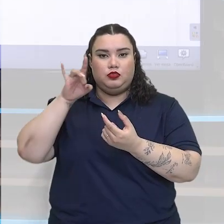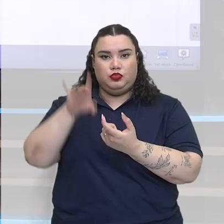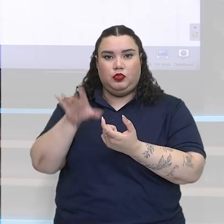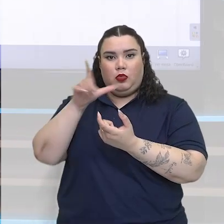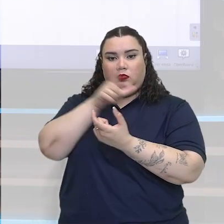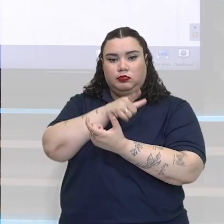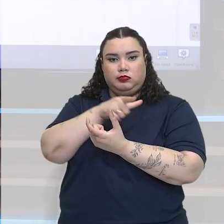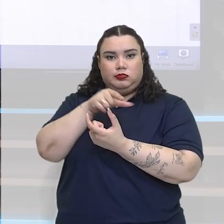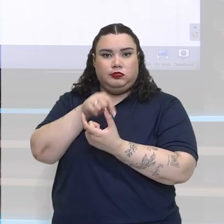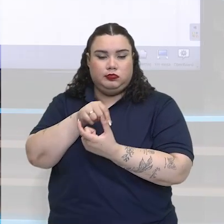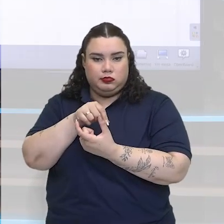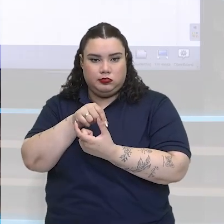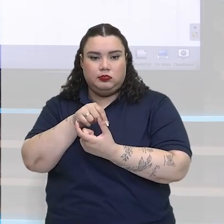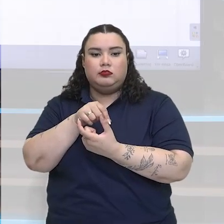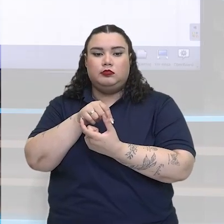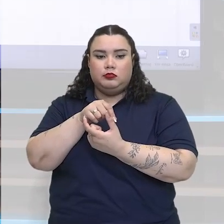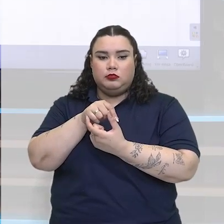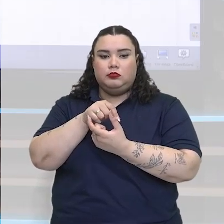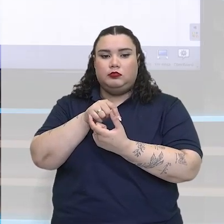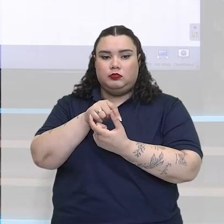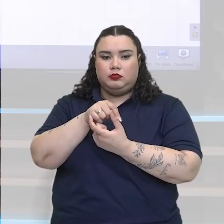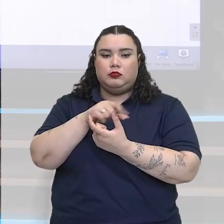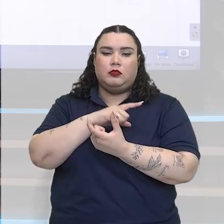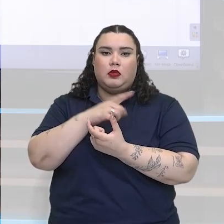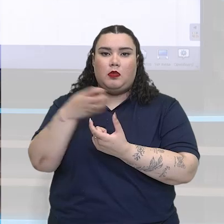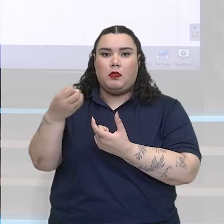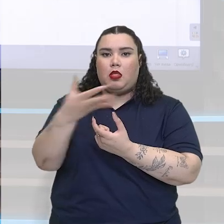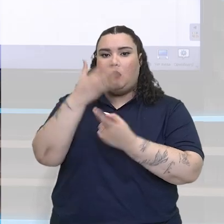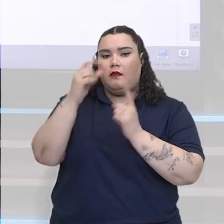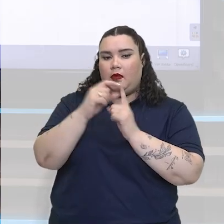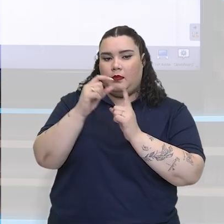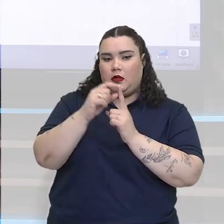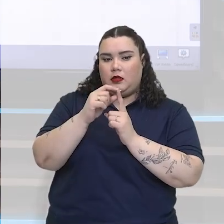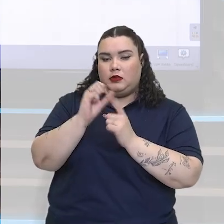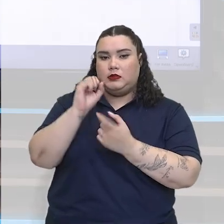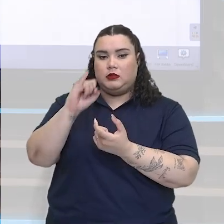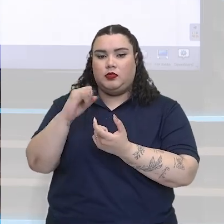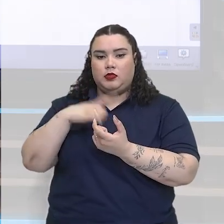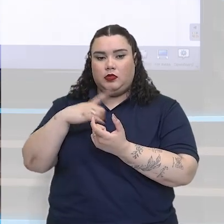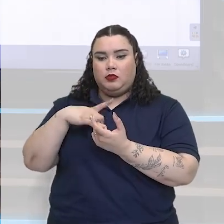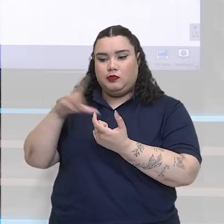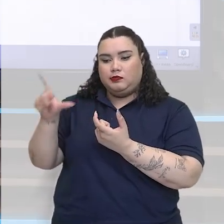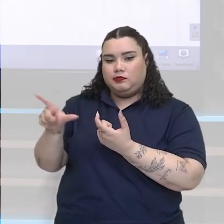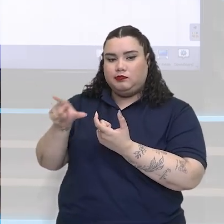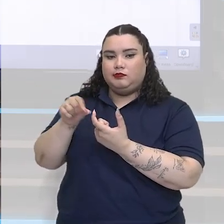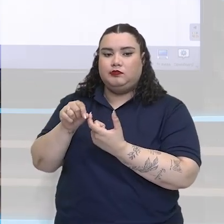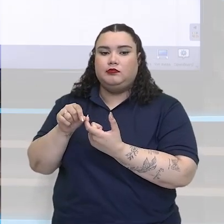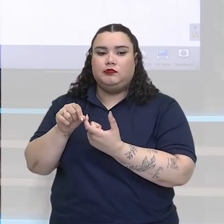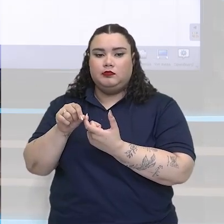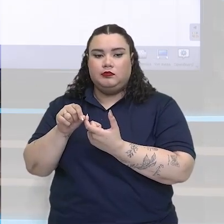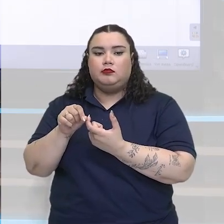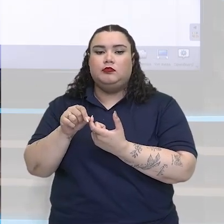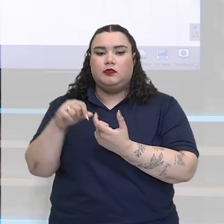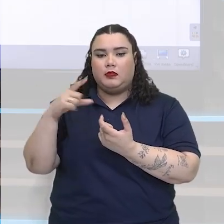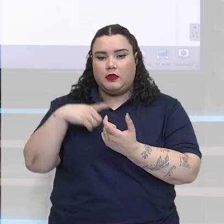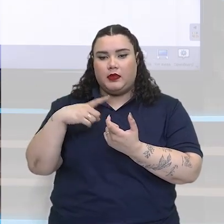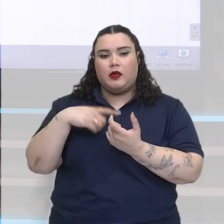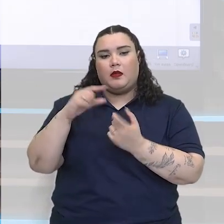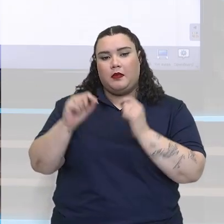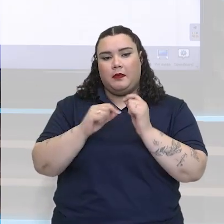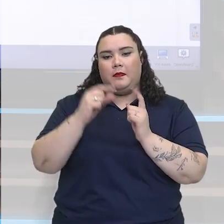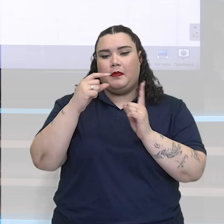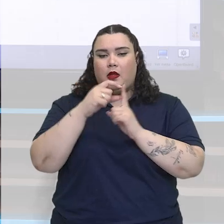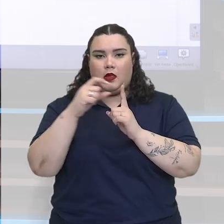um prefixo, certo? Eu tenho uma nova palavra com novo sentido. Quando eu acrescento só o sufixo, eu tenho uma